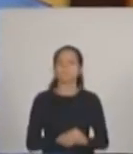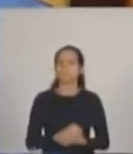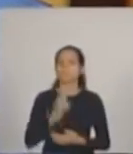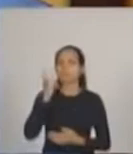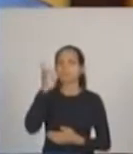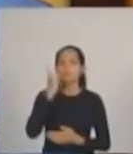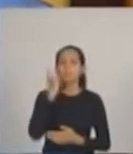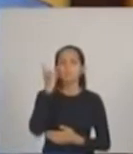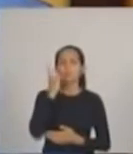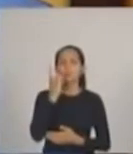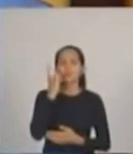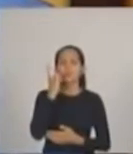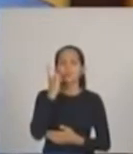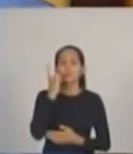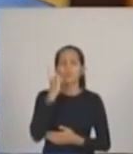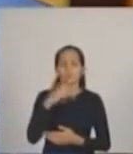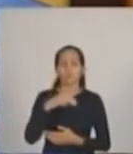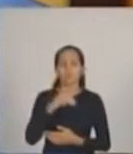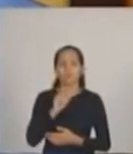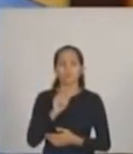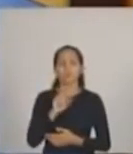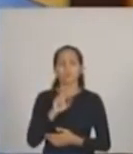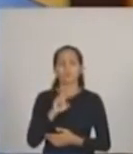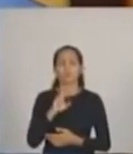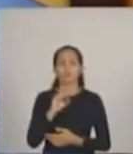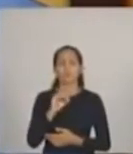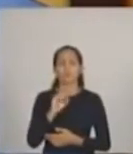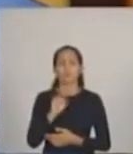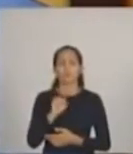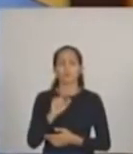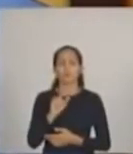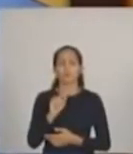Deputado Marcos Garcia.